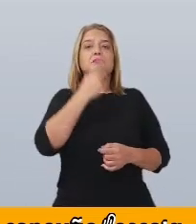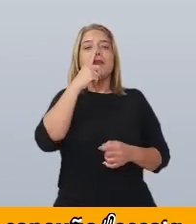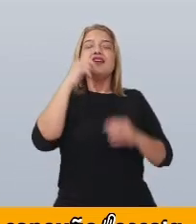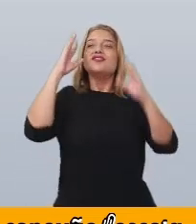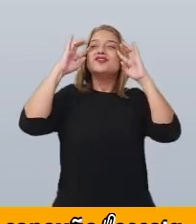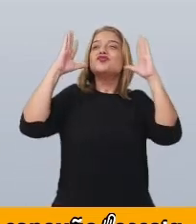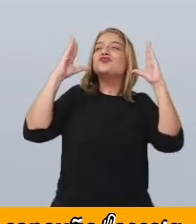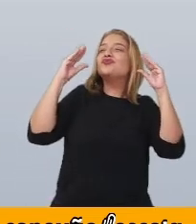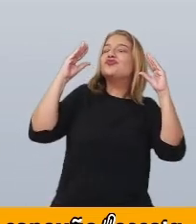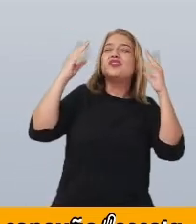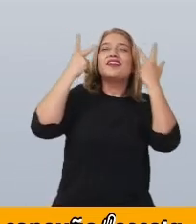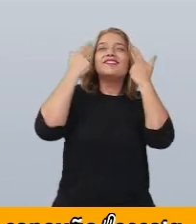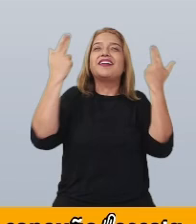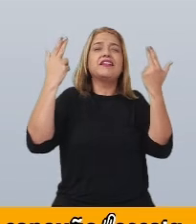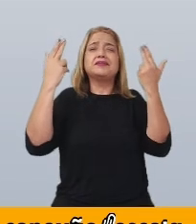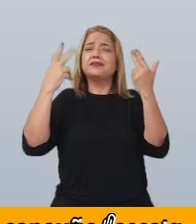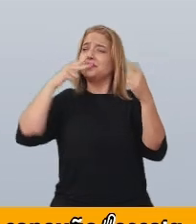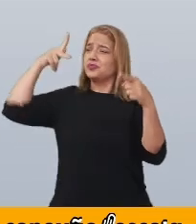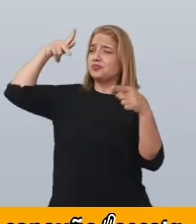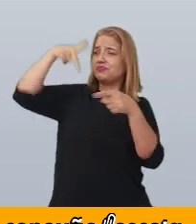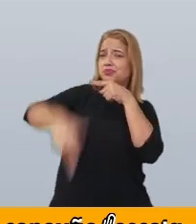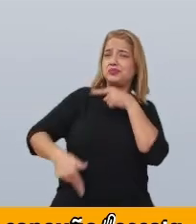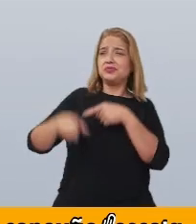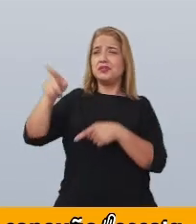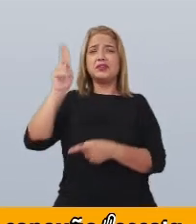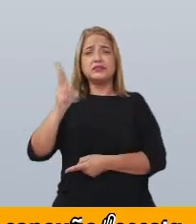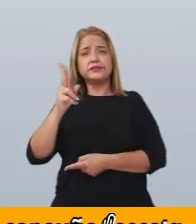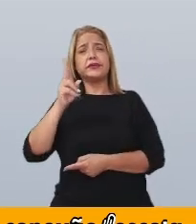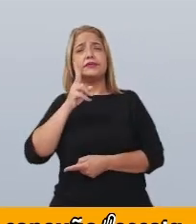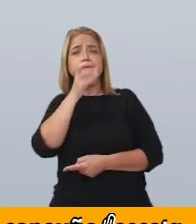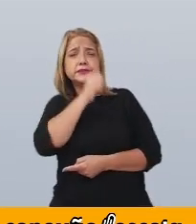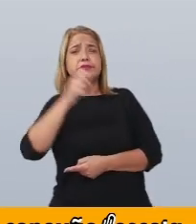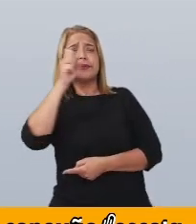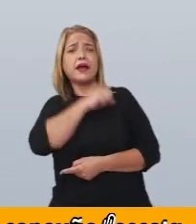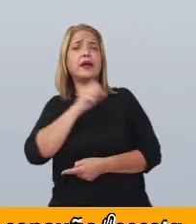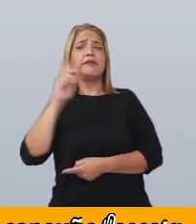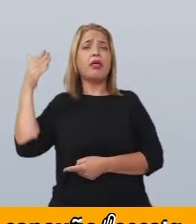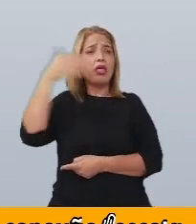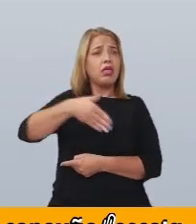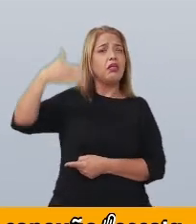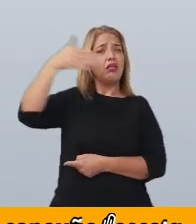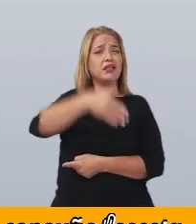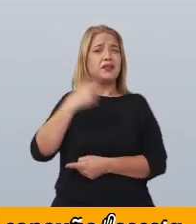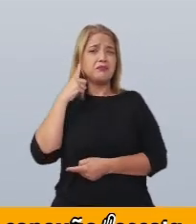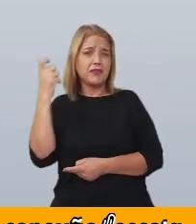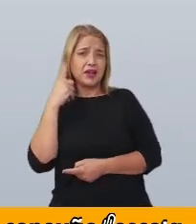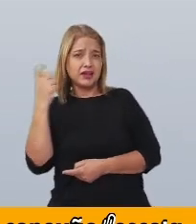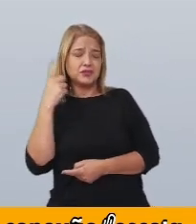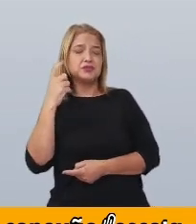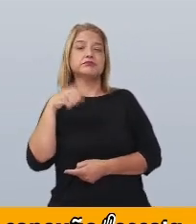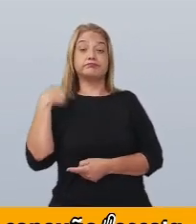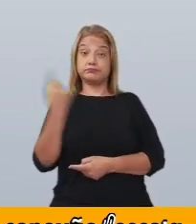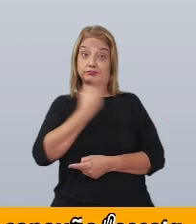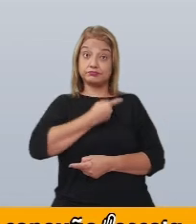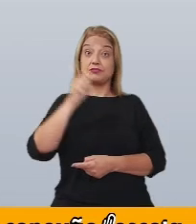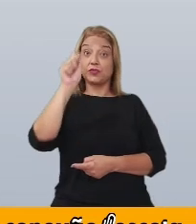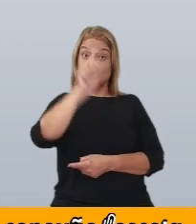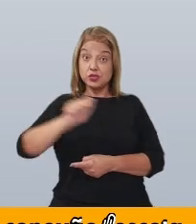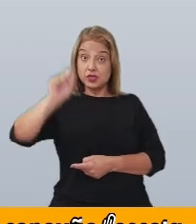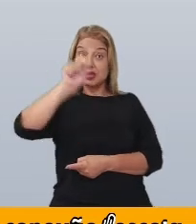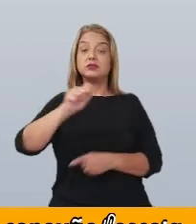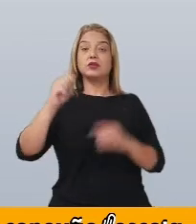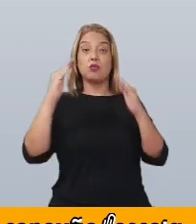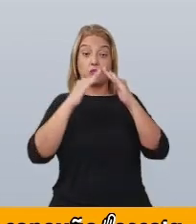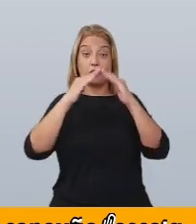sem nenhuma preocupação da empresa que vende gás. A Associação de Moradores Setor Águas Douradas